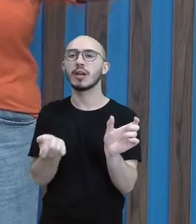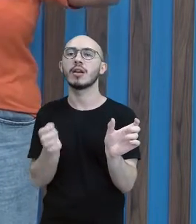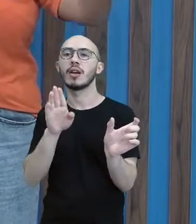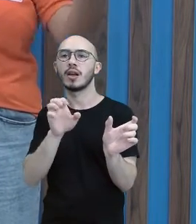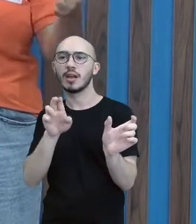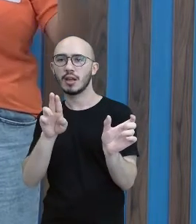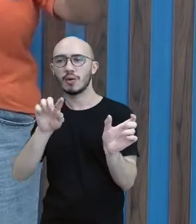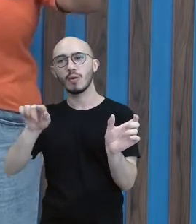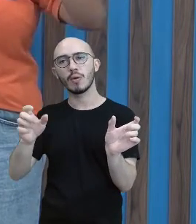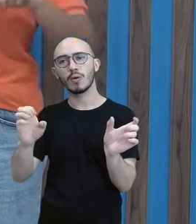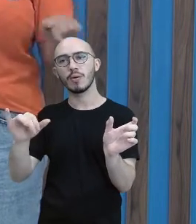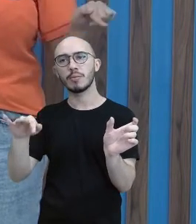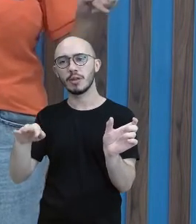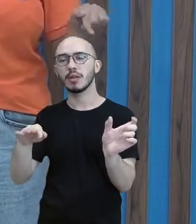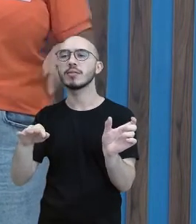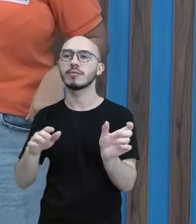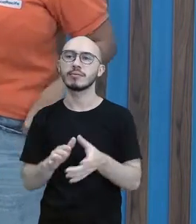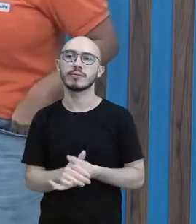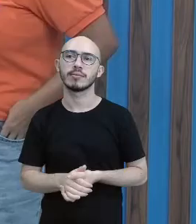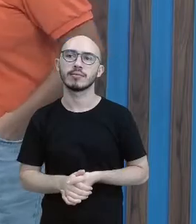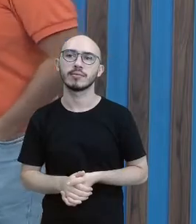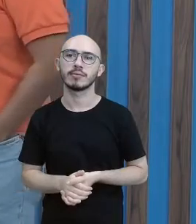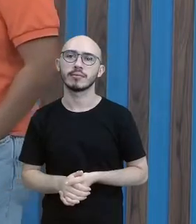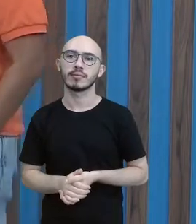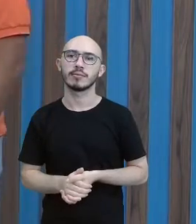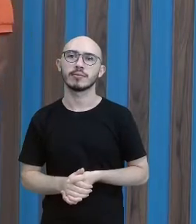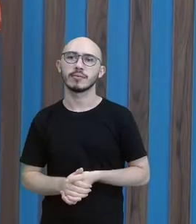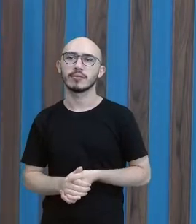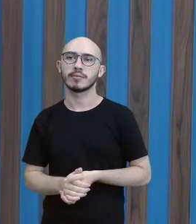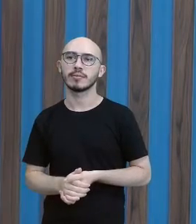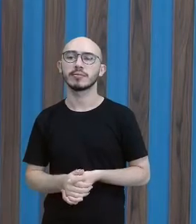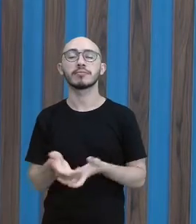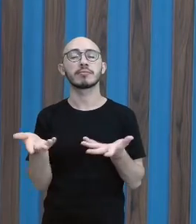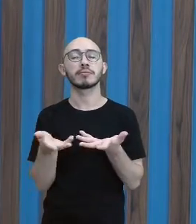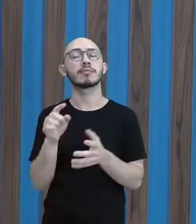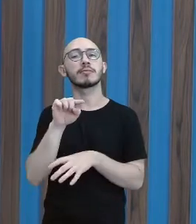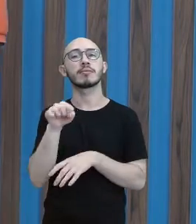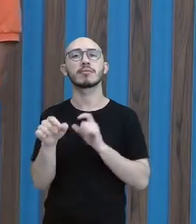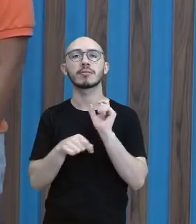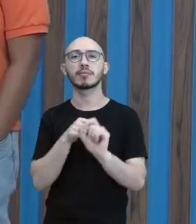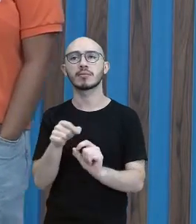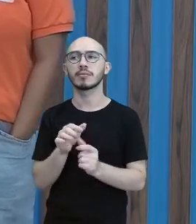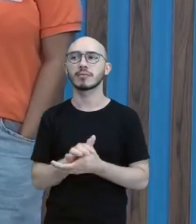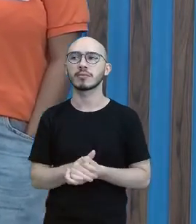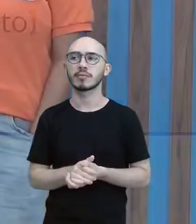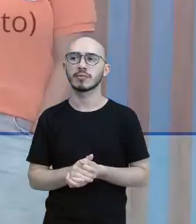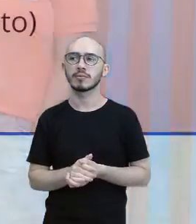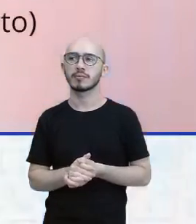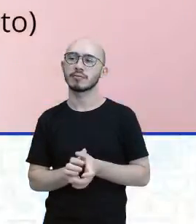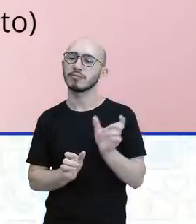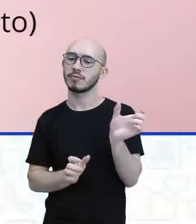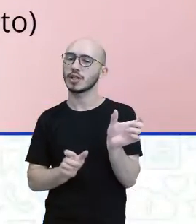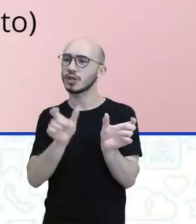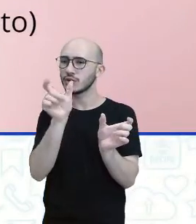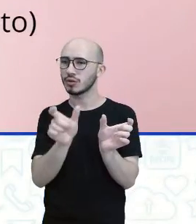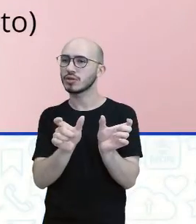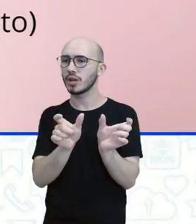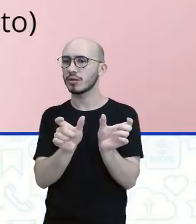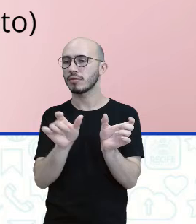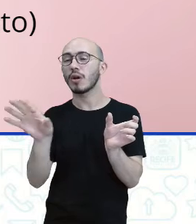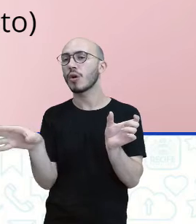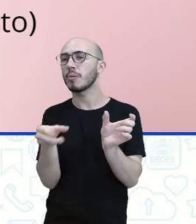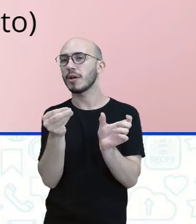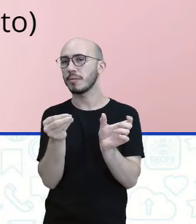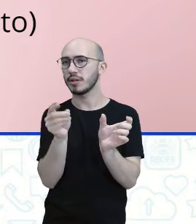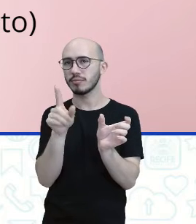oração. E por isso eu preciso isolá-lo. A vírgula não separa sujeito do predicado, a gente já